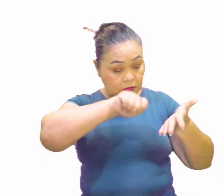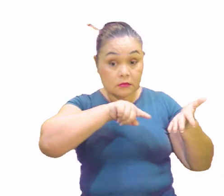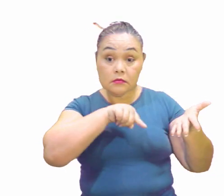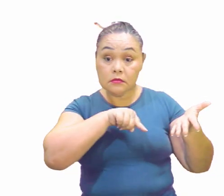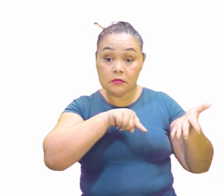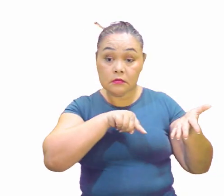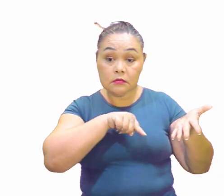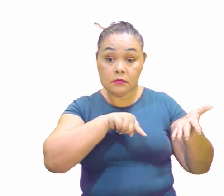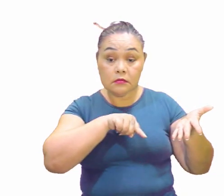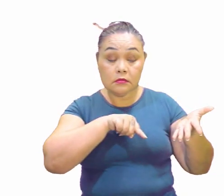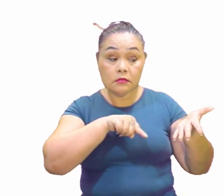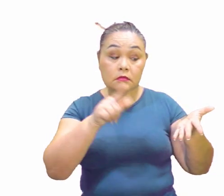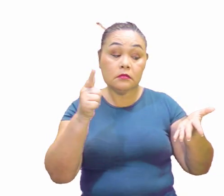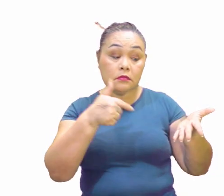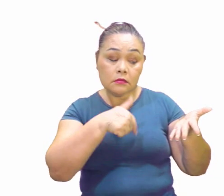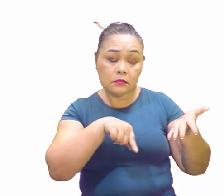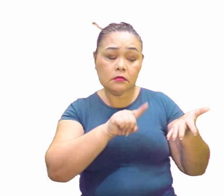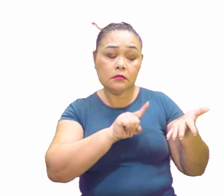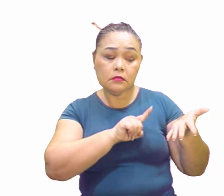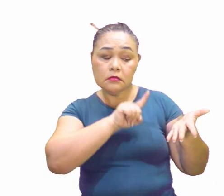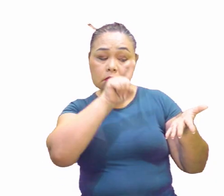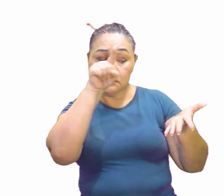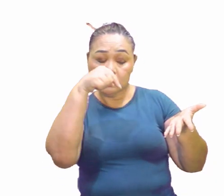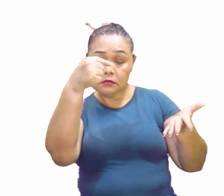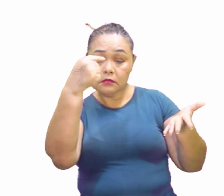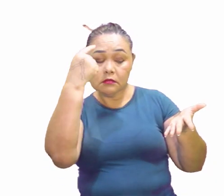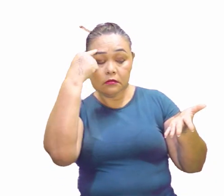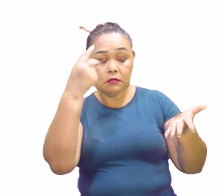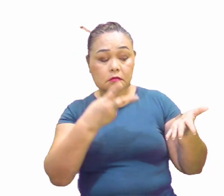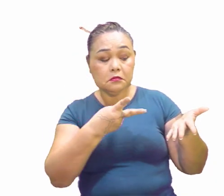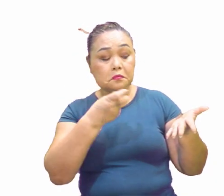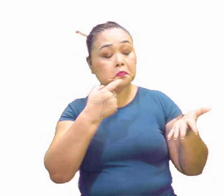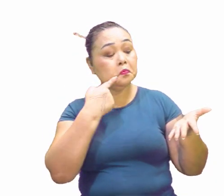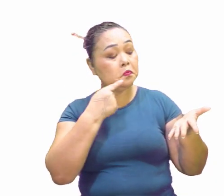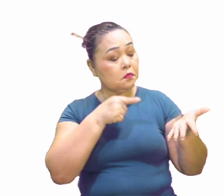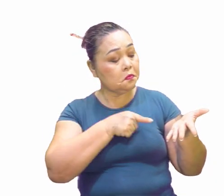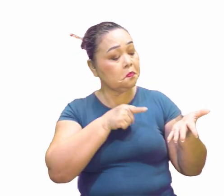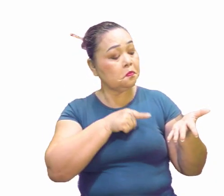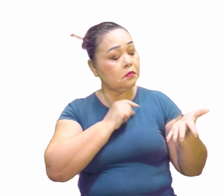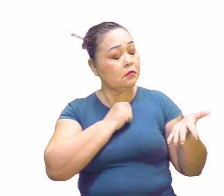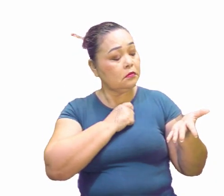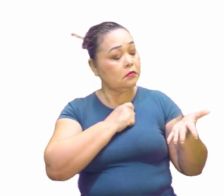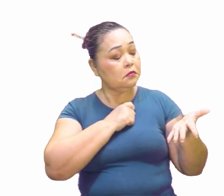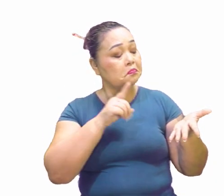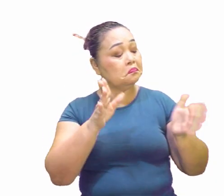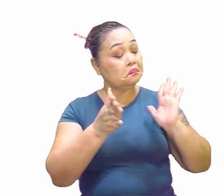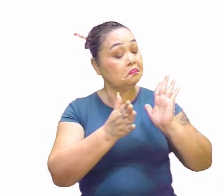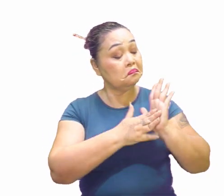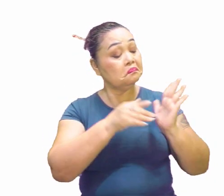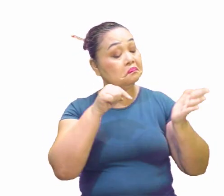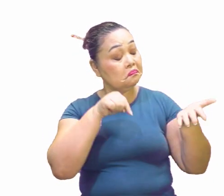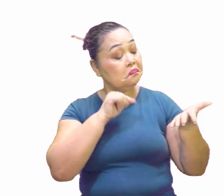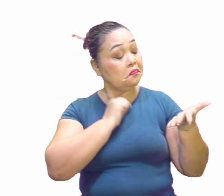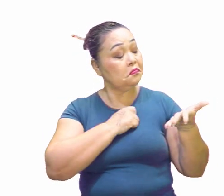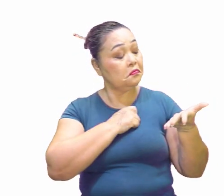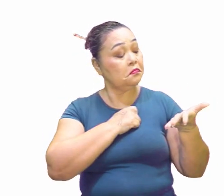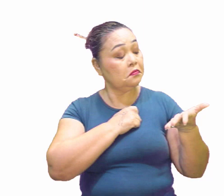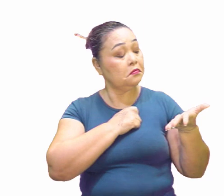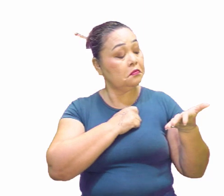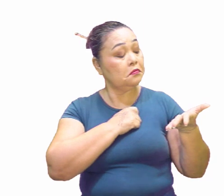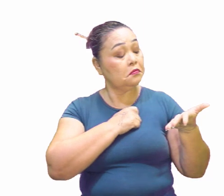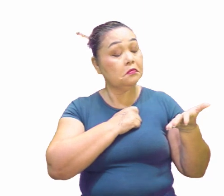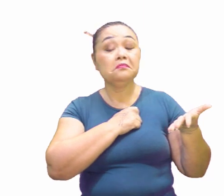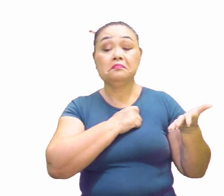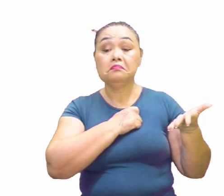corrigir, com certeza lá do outro lado vai perceber, poxa, esse candidato aqui,